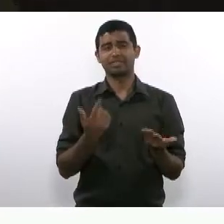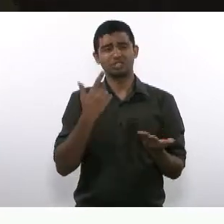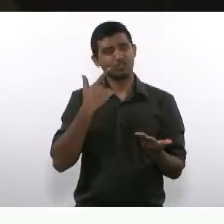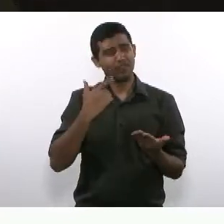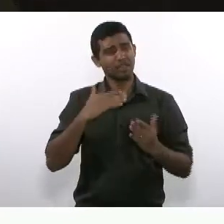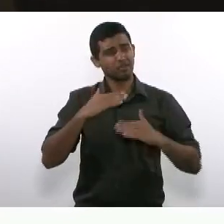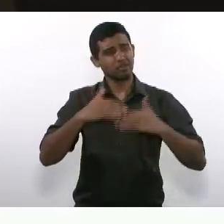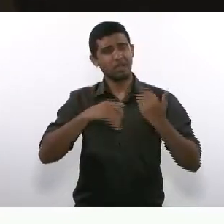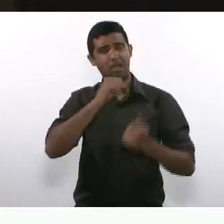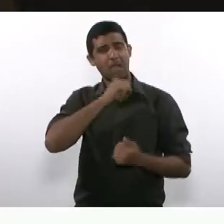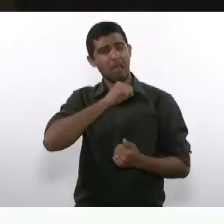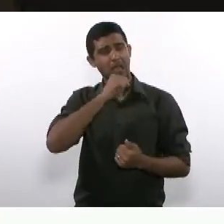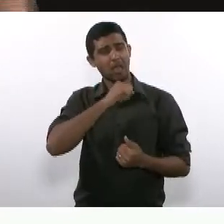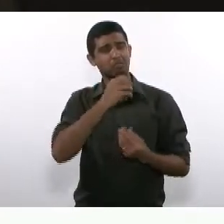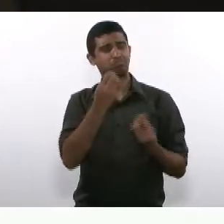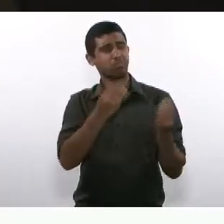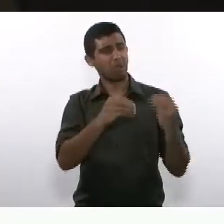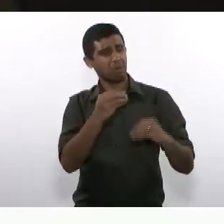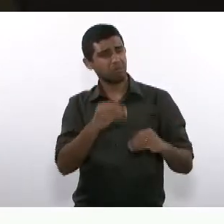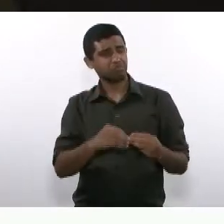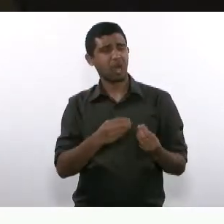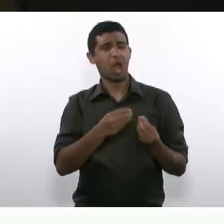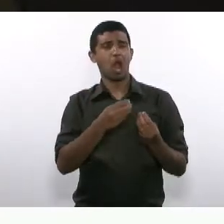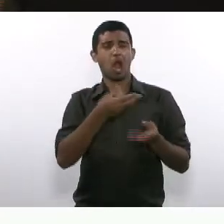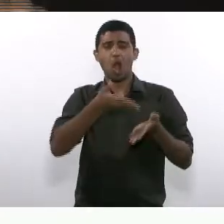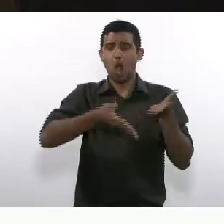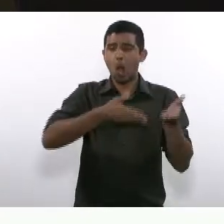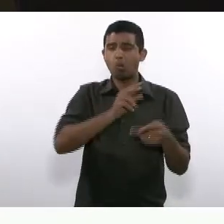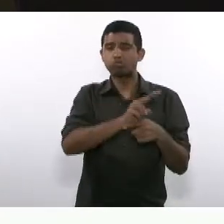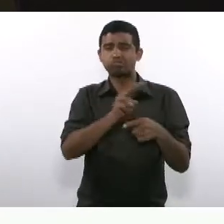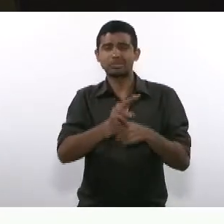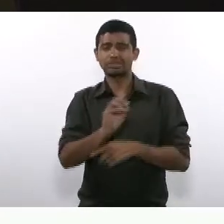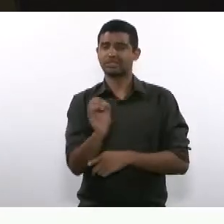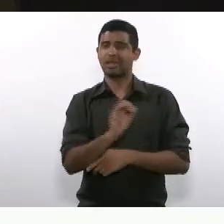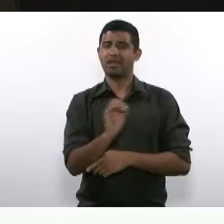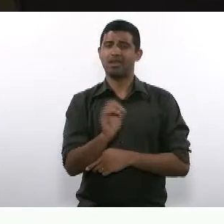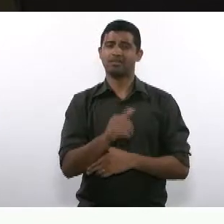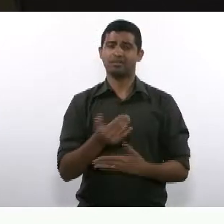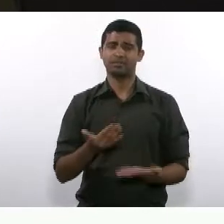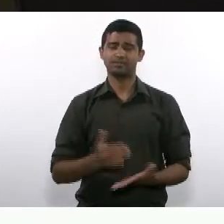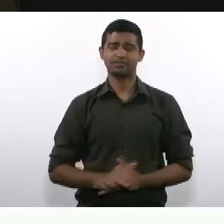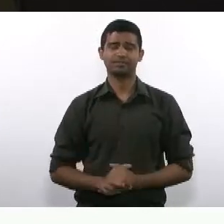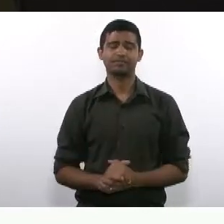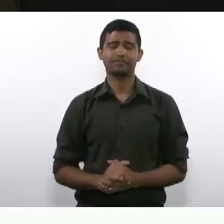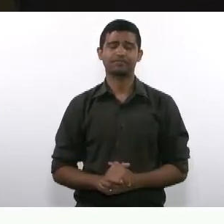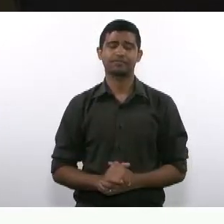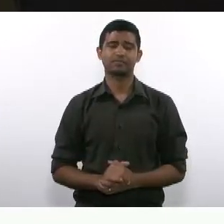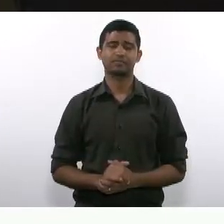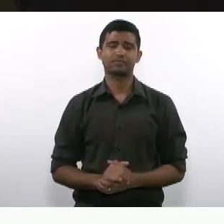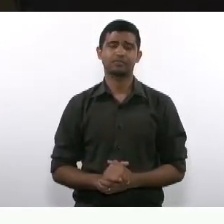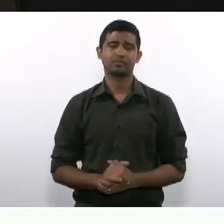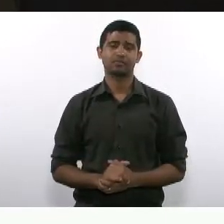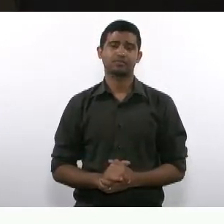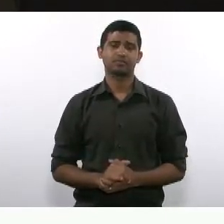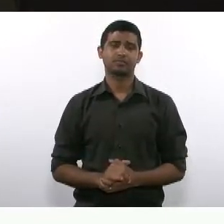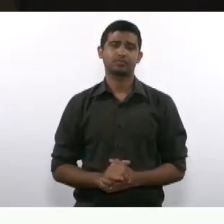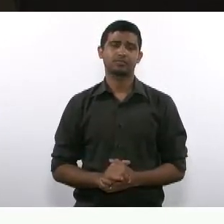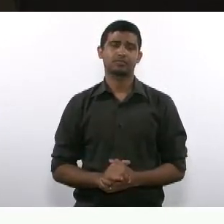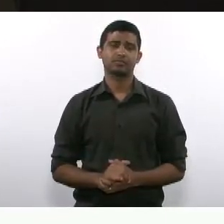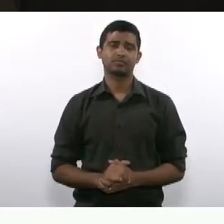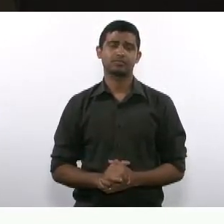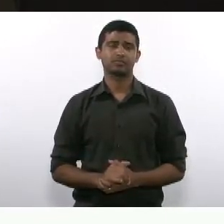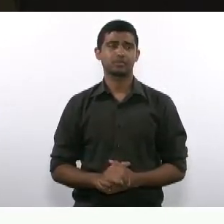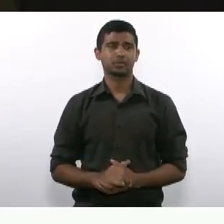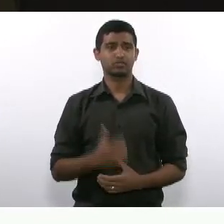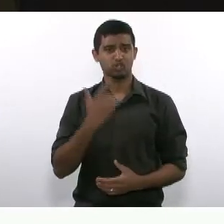deteriorado aí com o tempo, não cuidado, não preservado, não é? E as